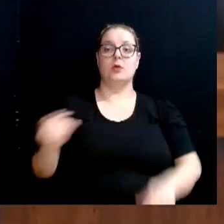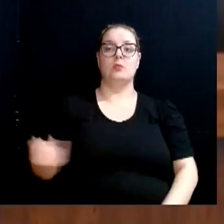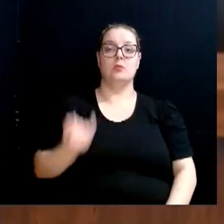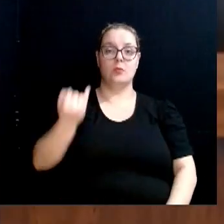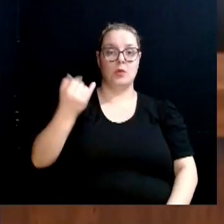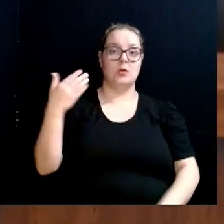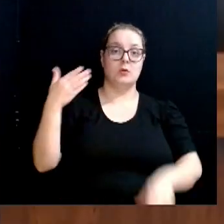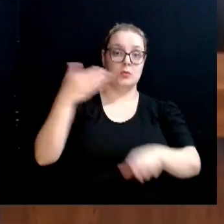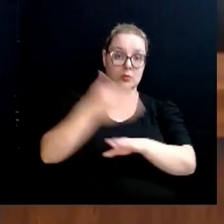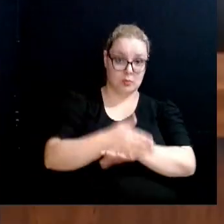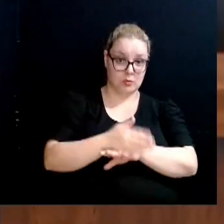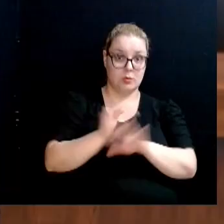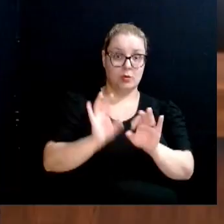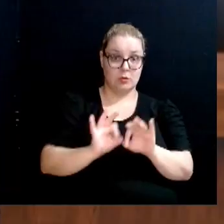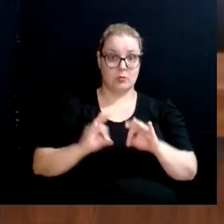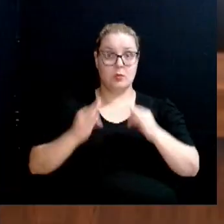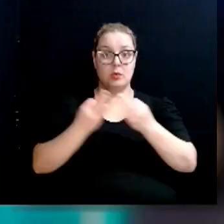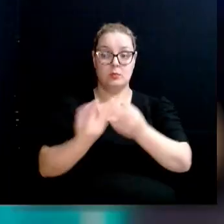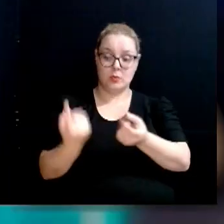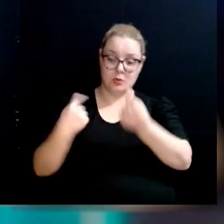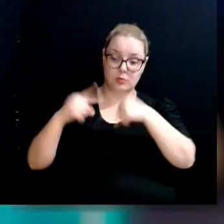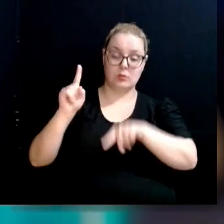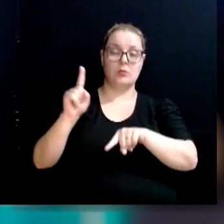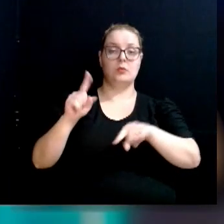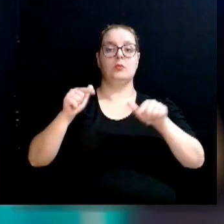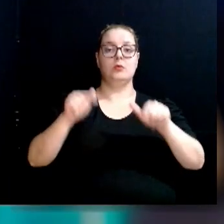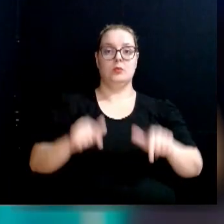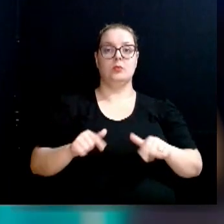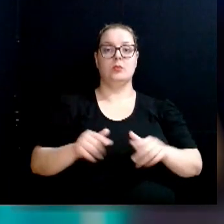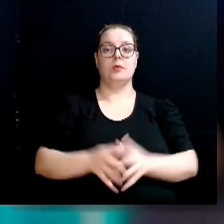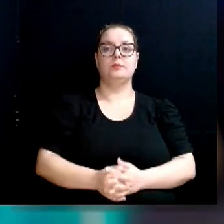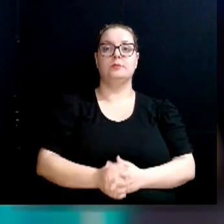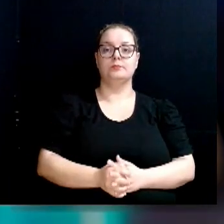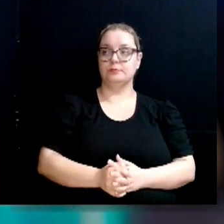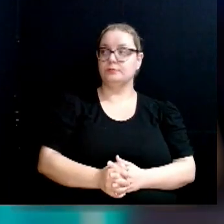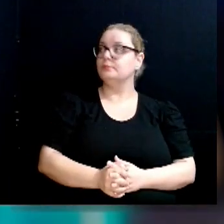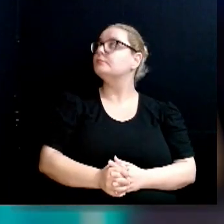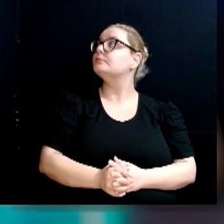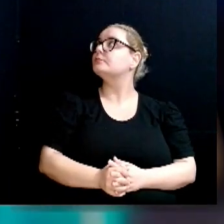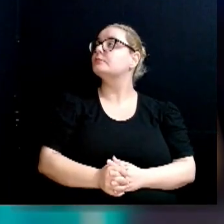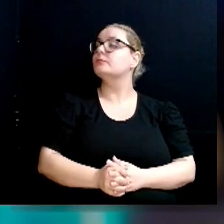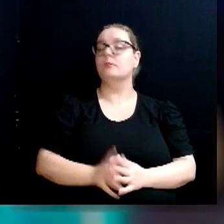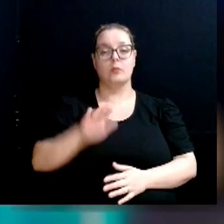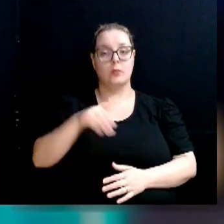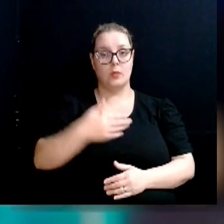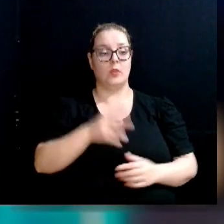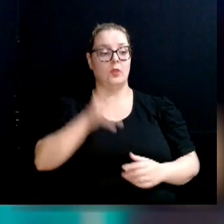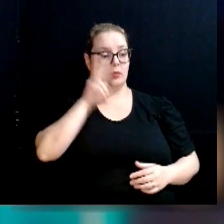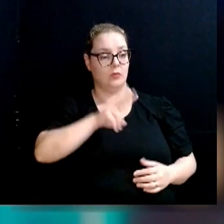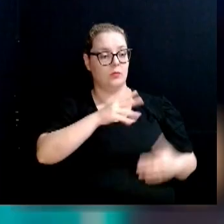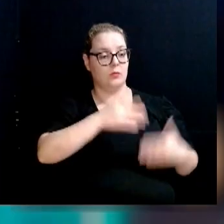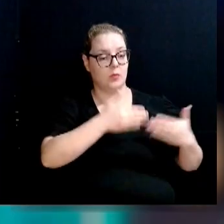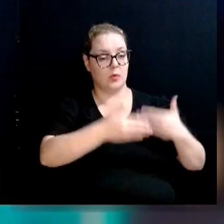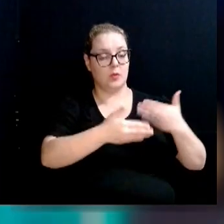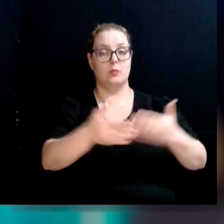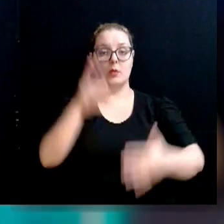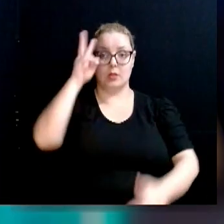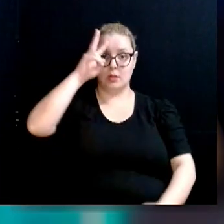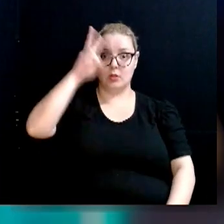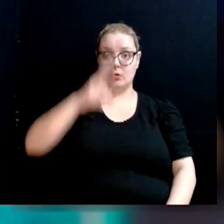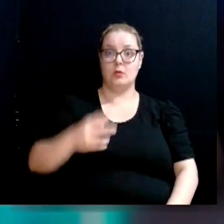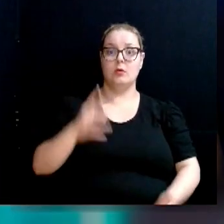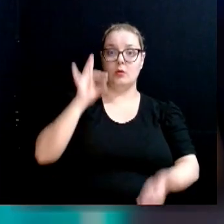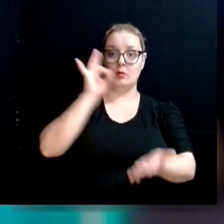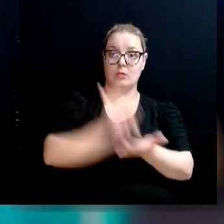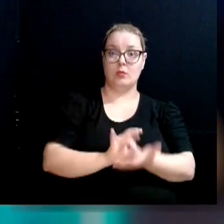da família no sucesso do estabelecimento. E quando olhamos para essa trajetória, percebemos que o verdadeiro patrimônio do Matuto não